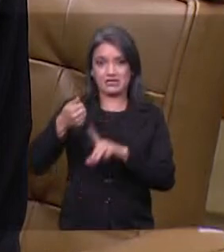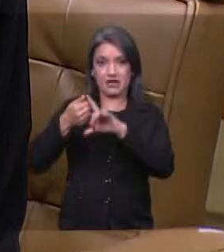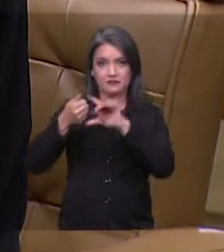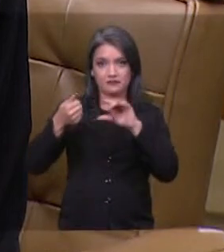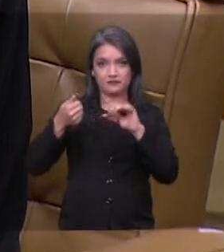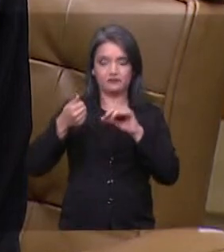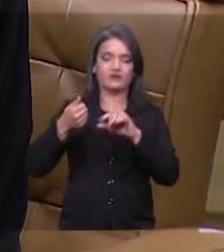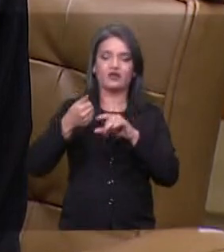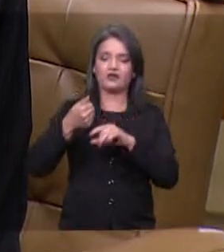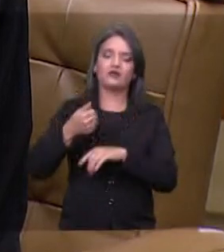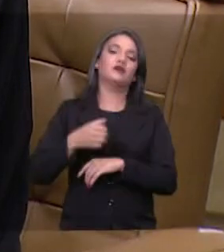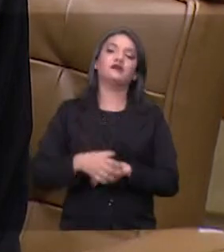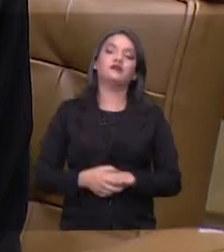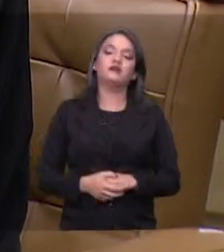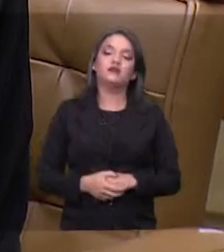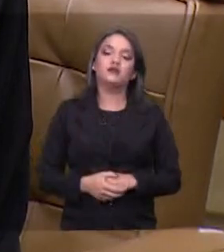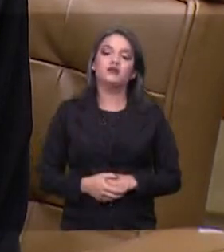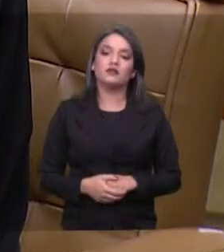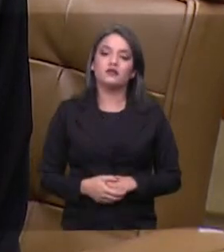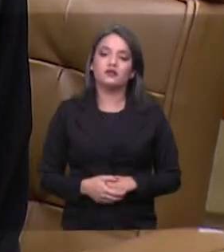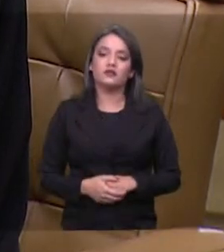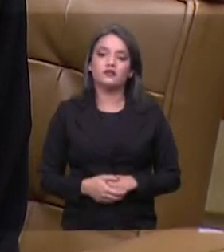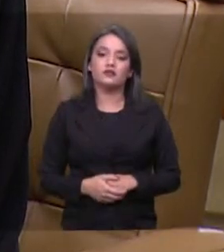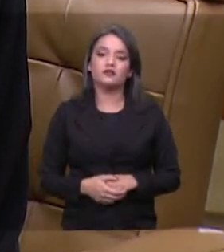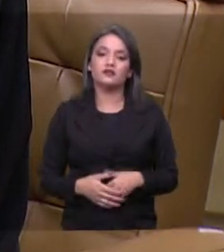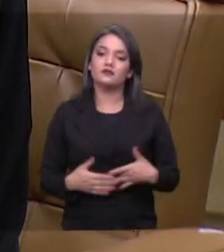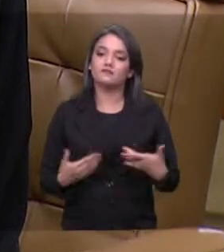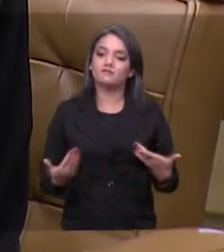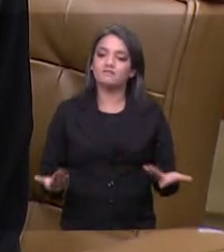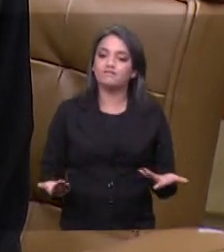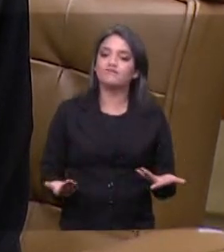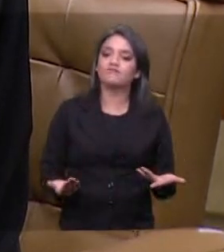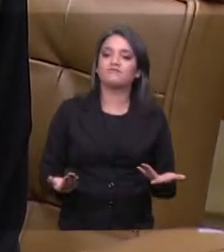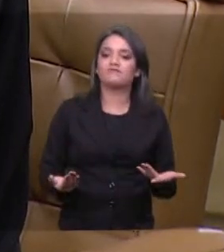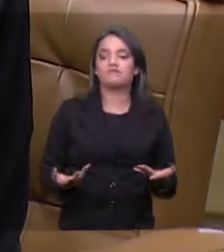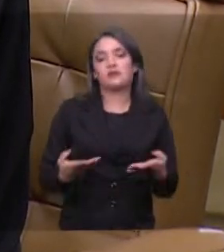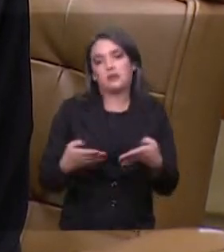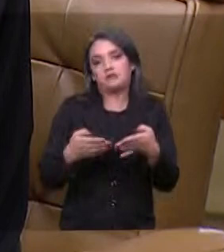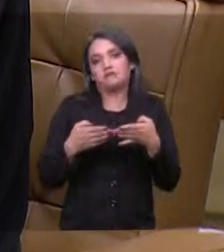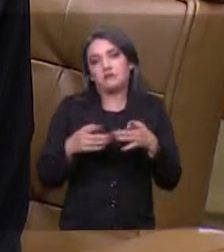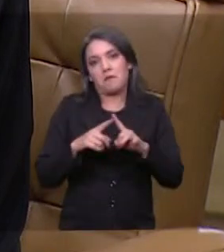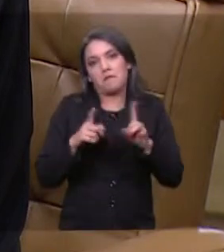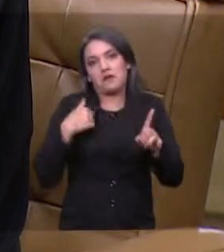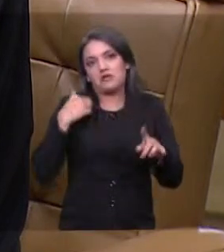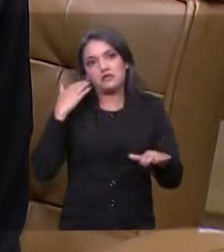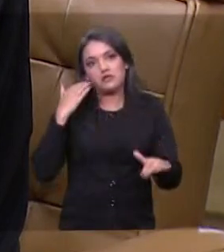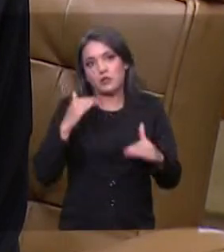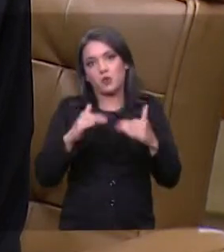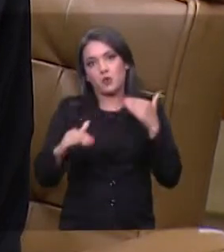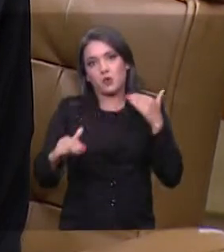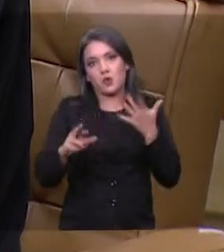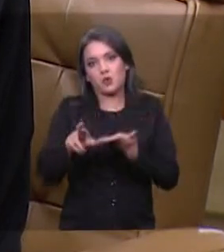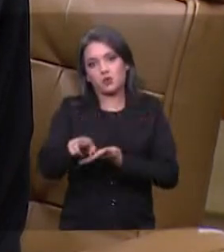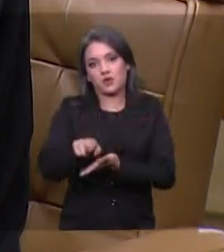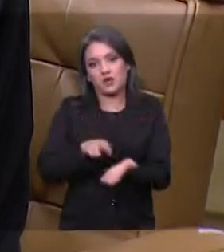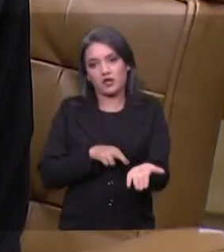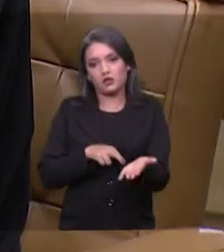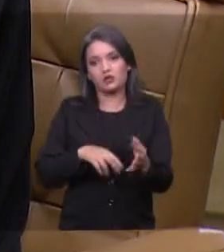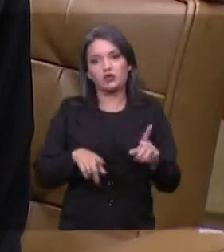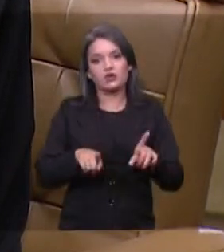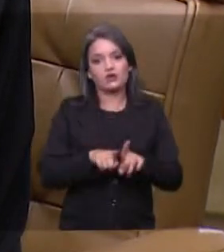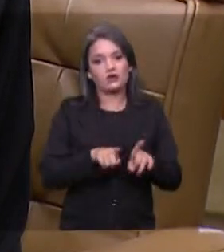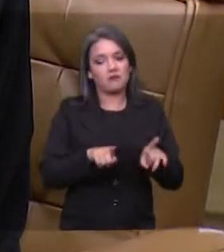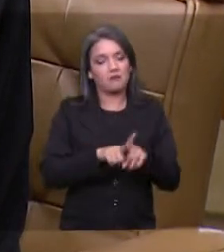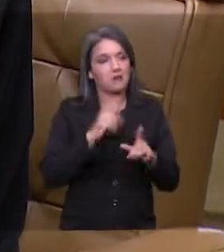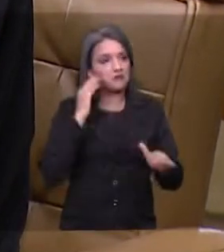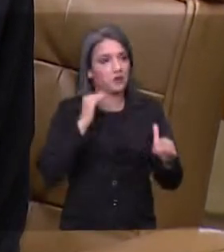estou aqui com todas as vênias divergindo do eminente ministro relator e também do eminente